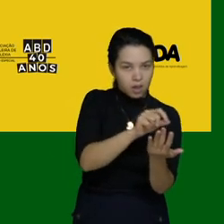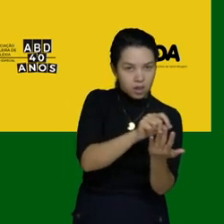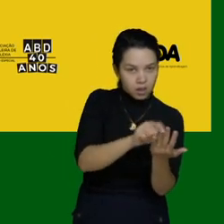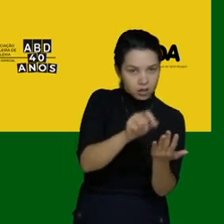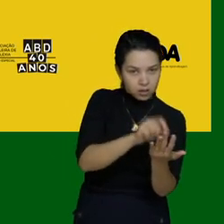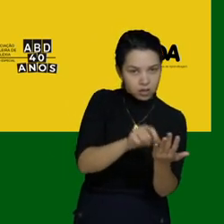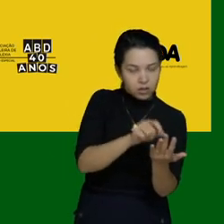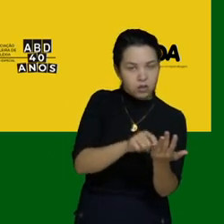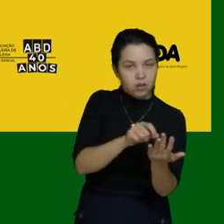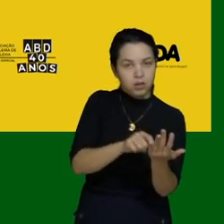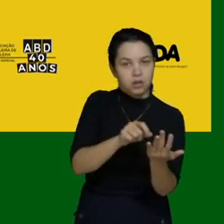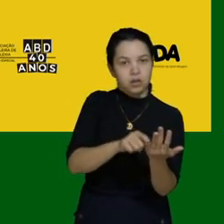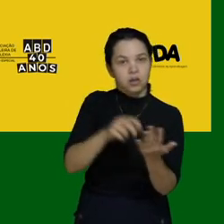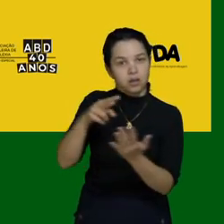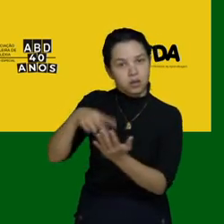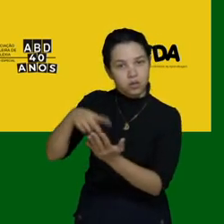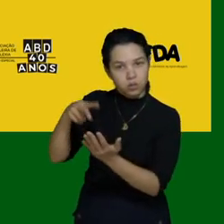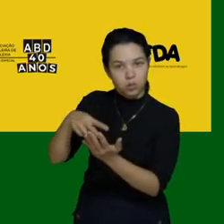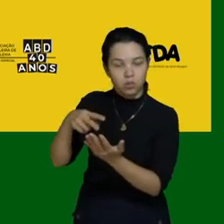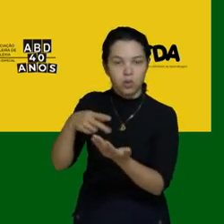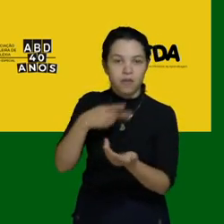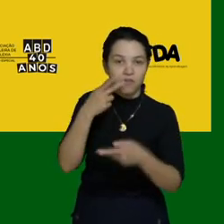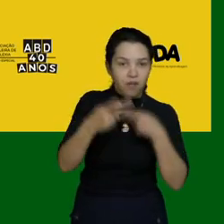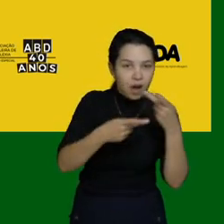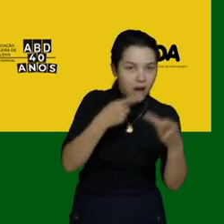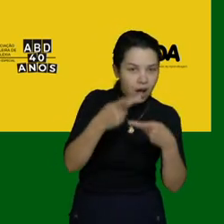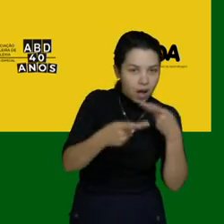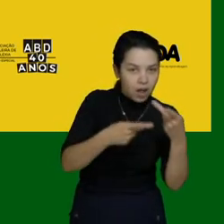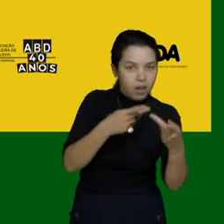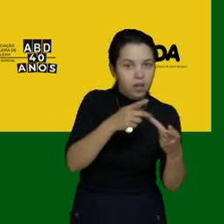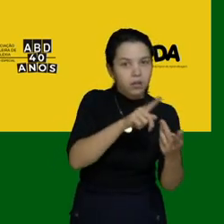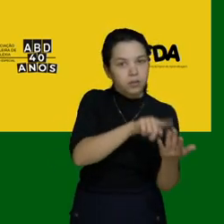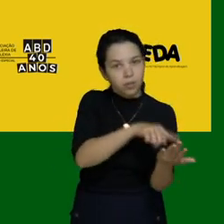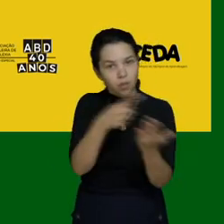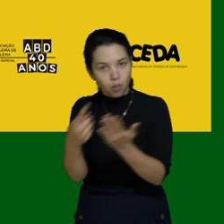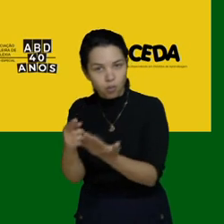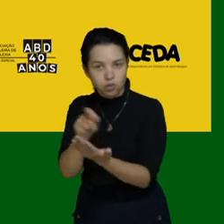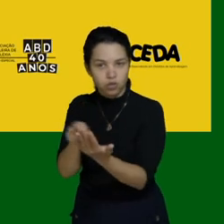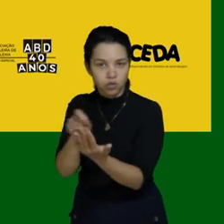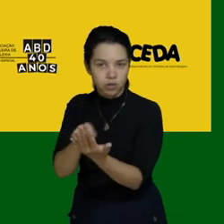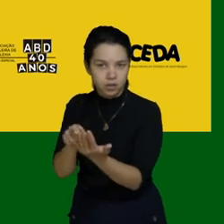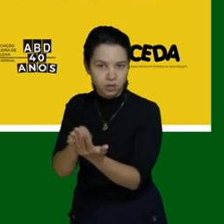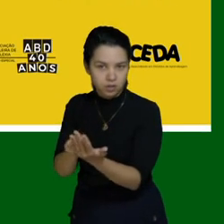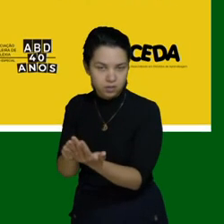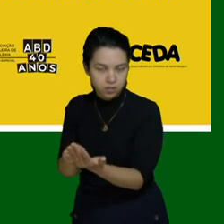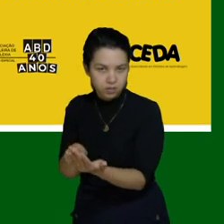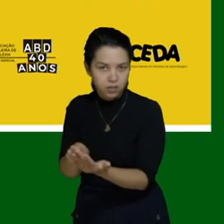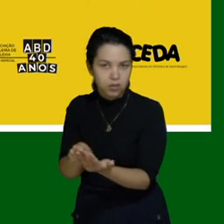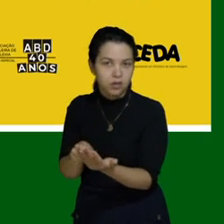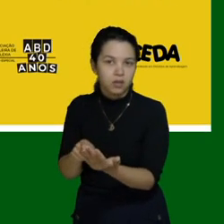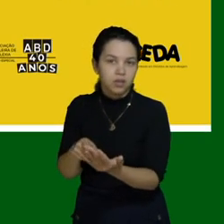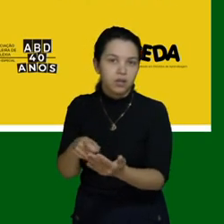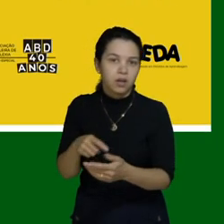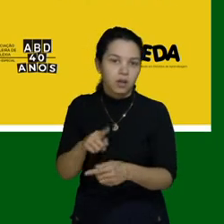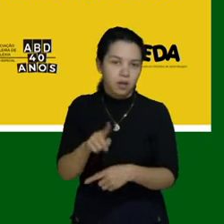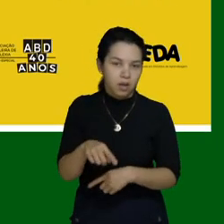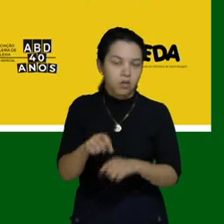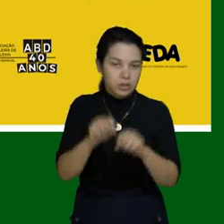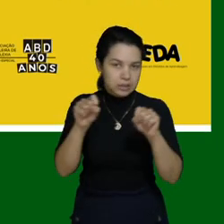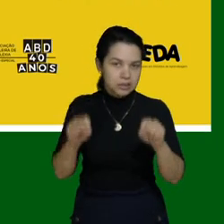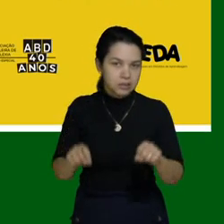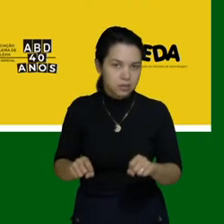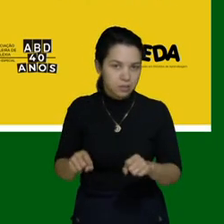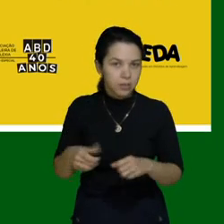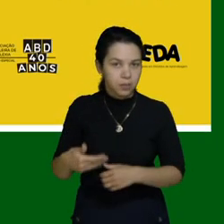fala dos sons pra escrita Então isso é bem sempre cumulativo e sistemático né